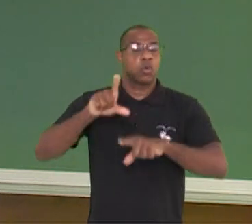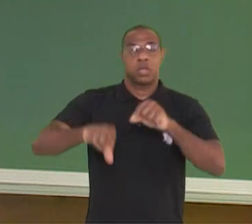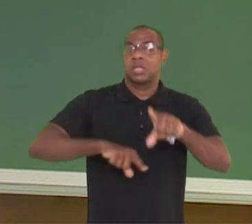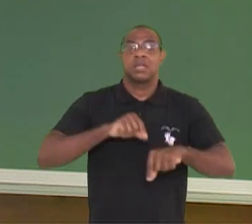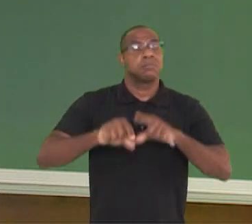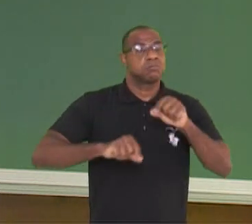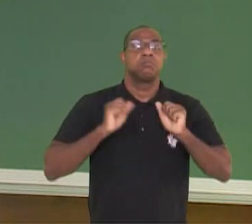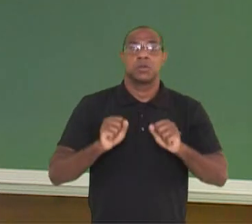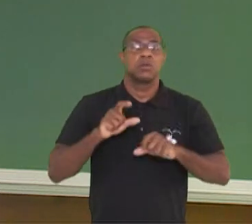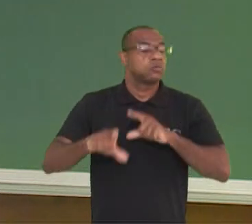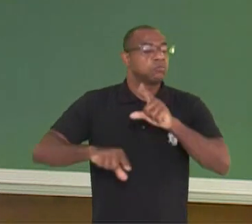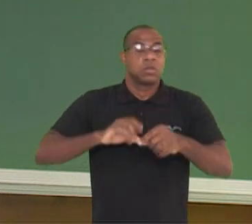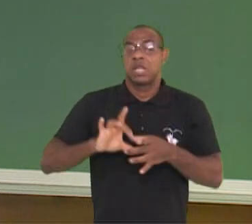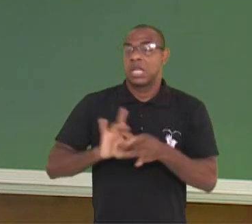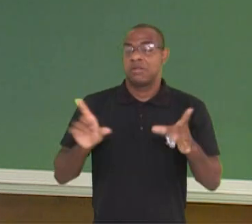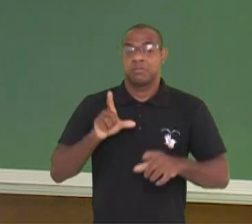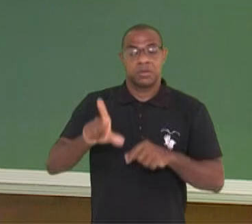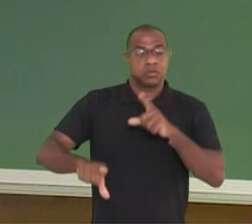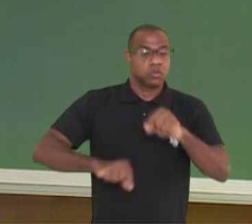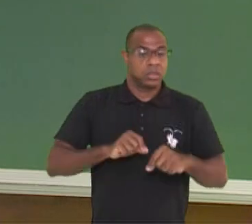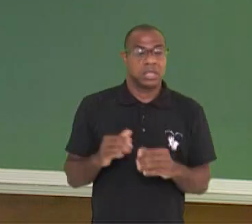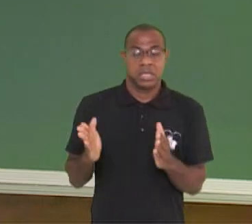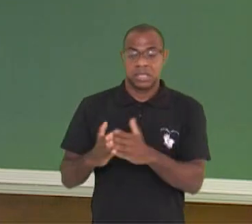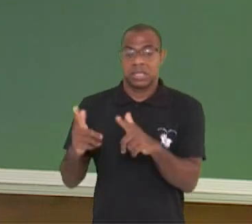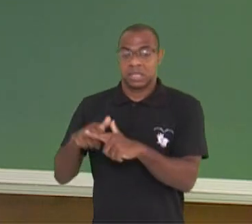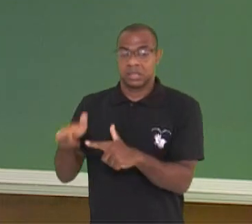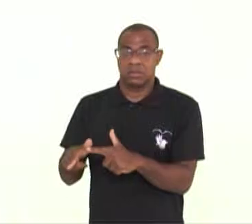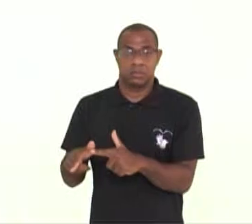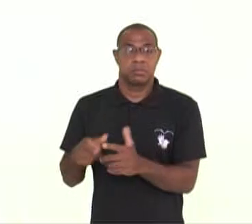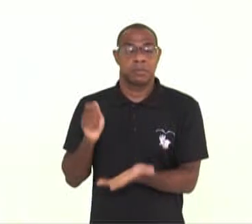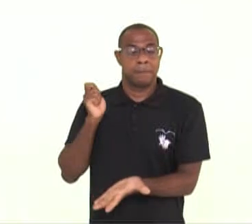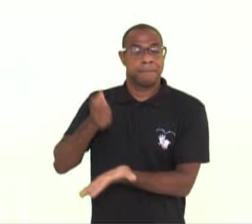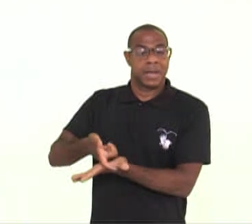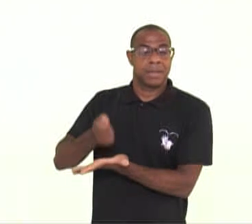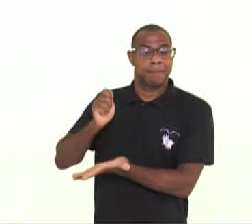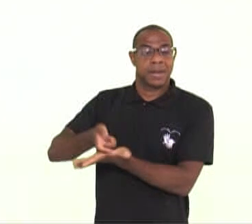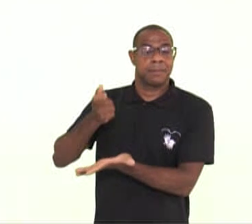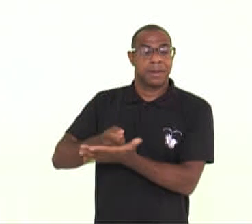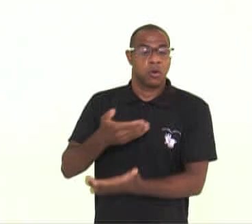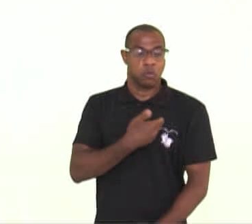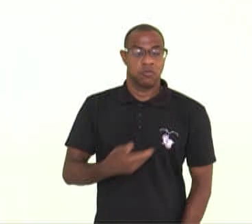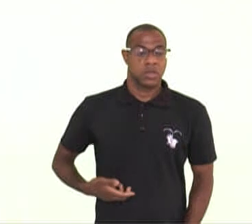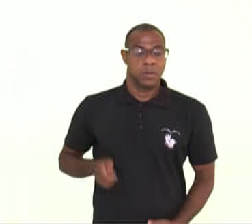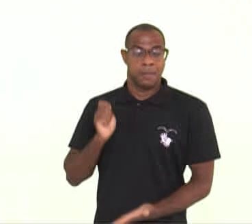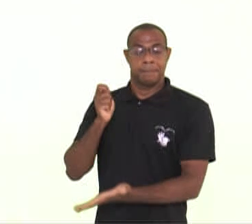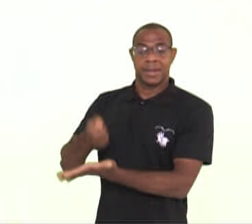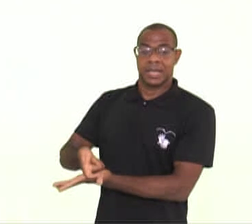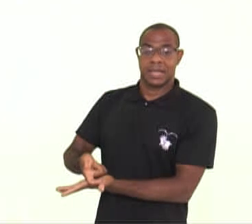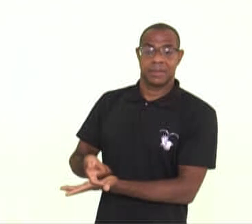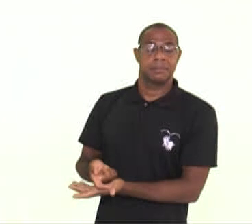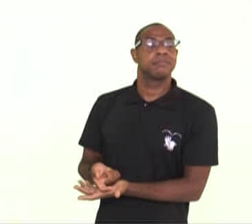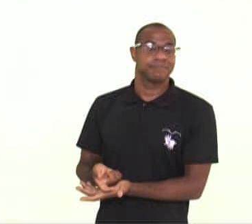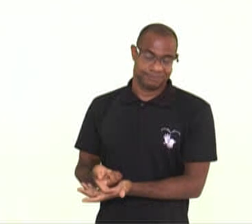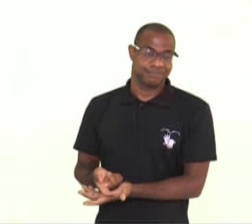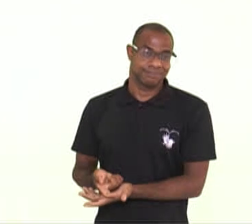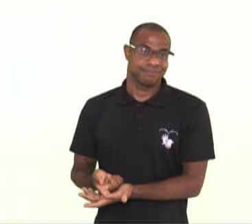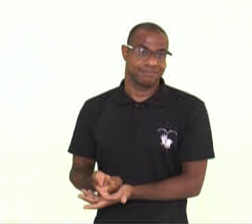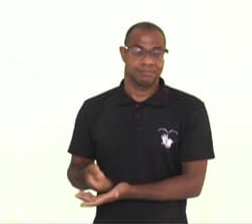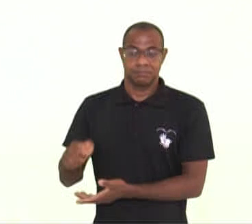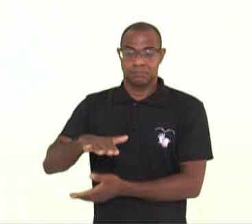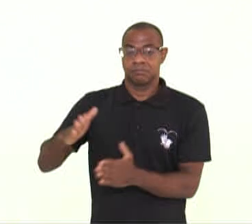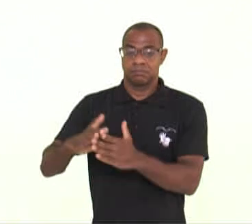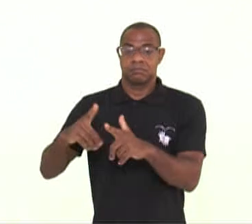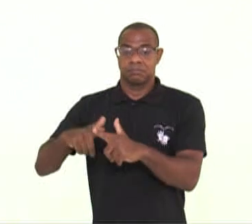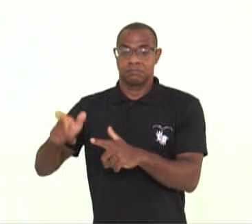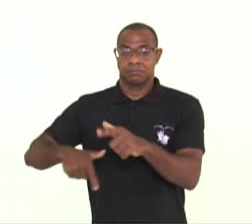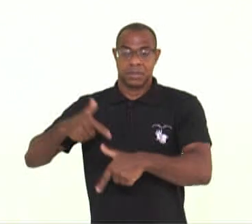ainda, todo o corpo da Igreja era remunerado, pago pelo governo, como se fossem funcionários públicos. Então, percebeu que o